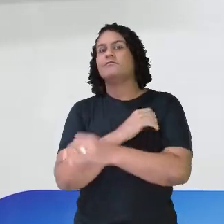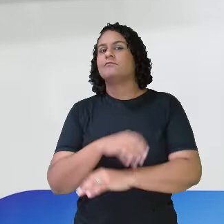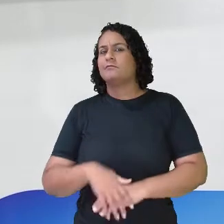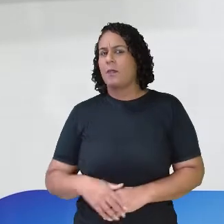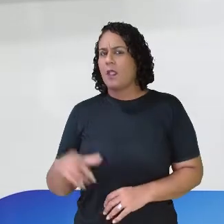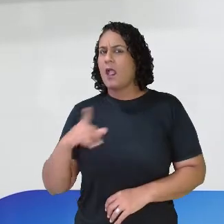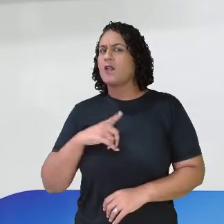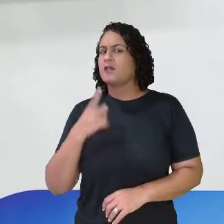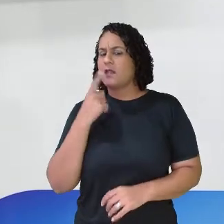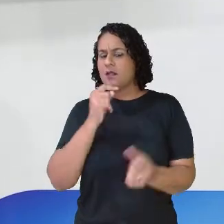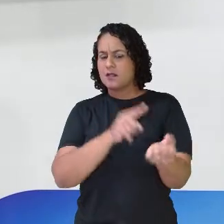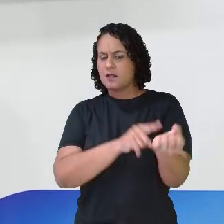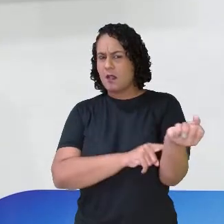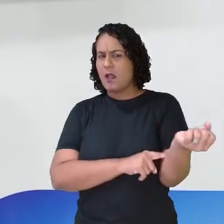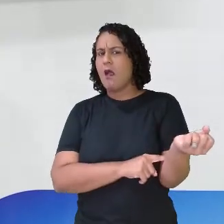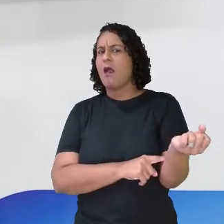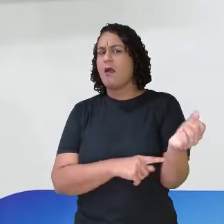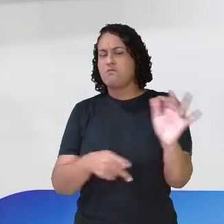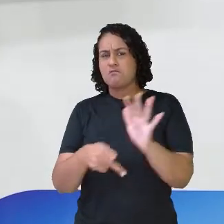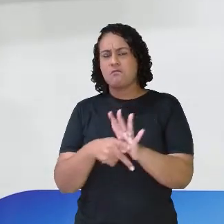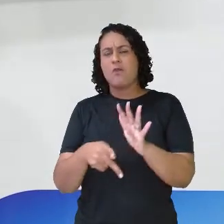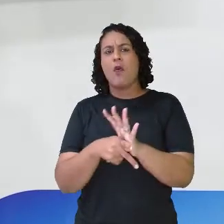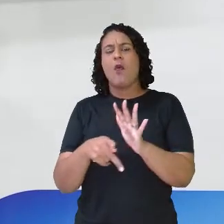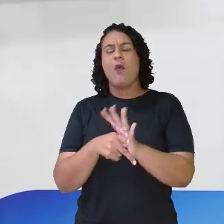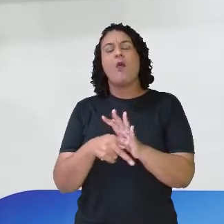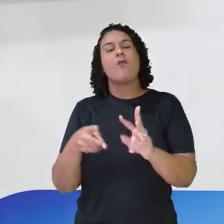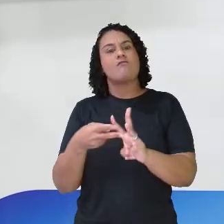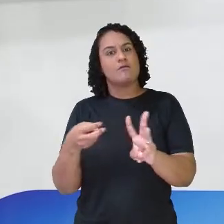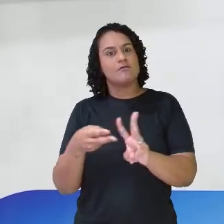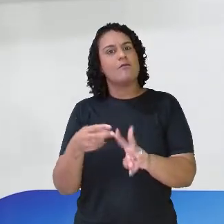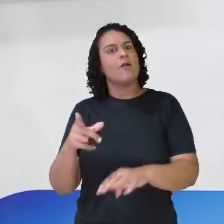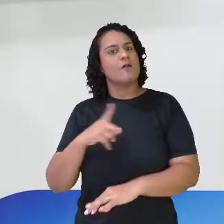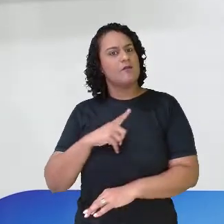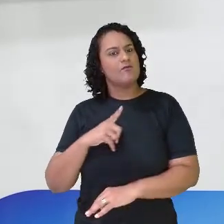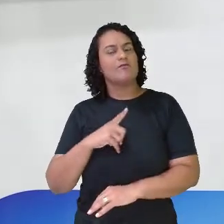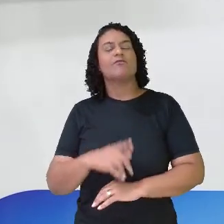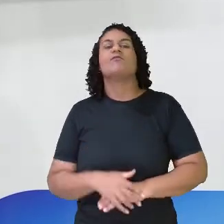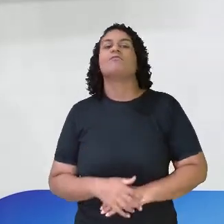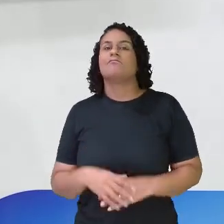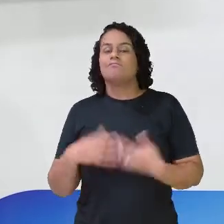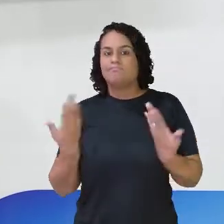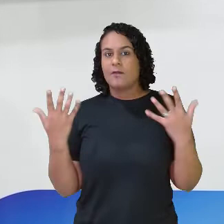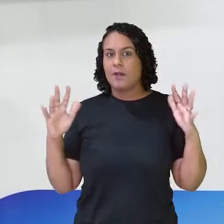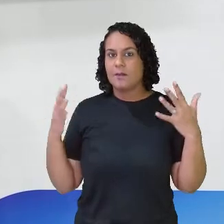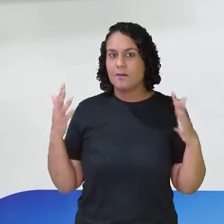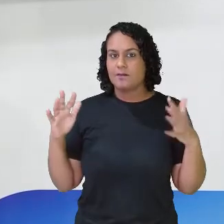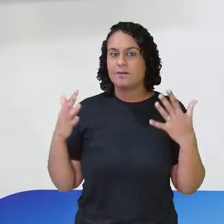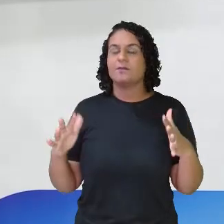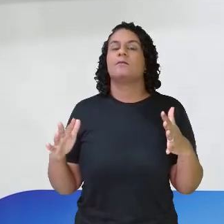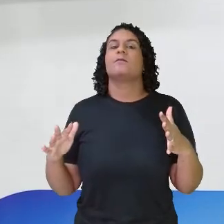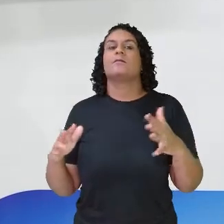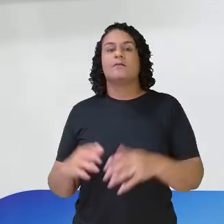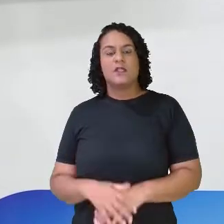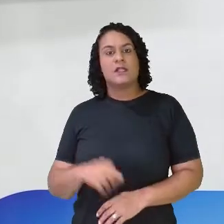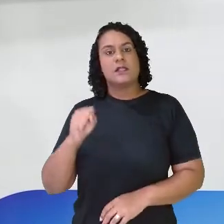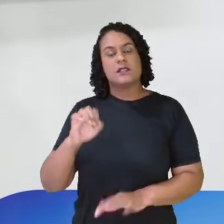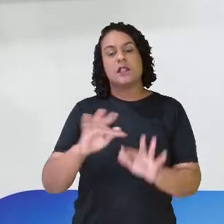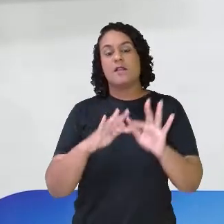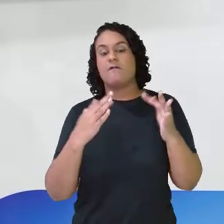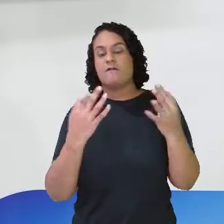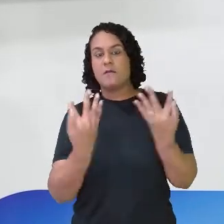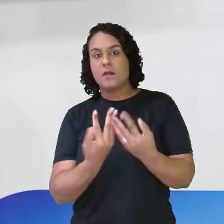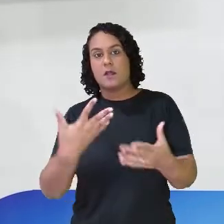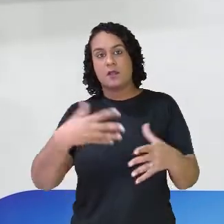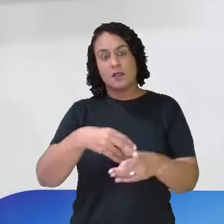sangue indígena, hein? Então, eu parabenizo quem tem algum familiar que ainda presencia essa questão da